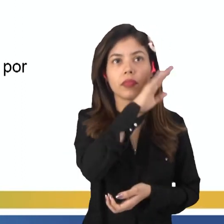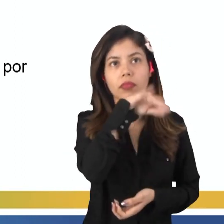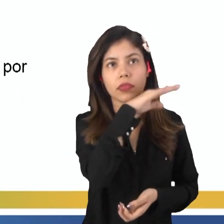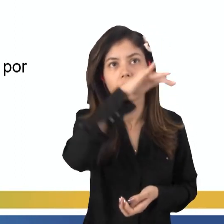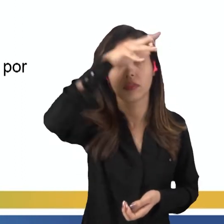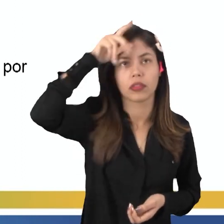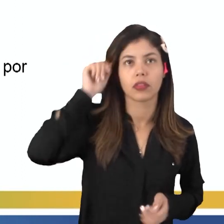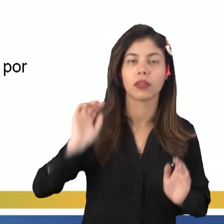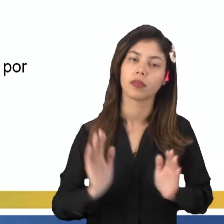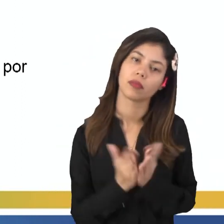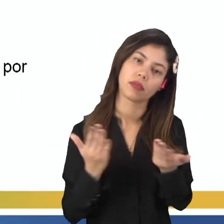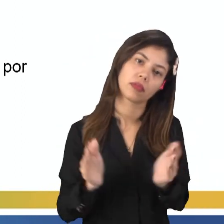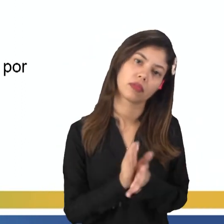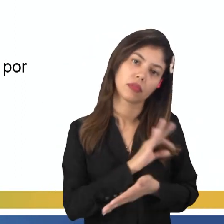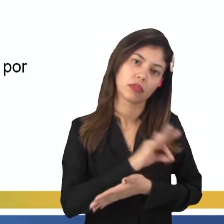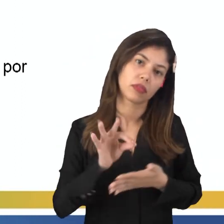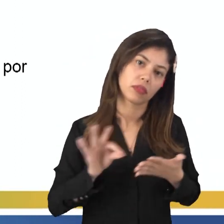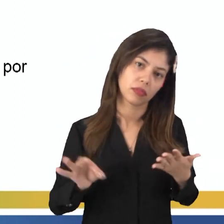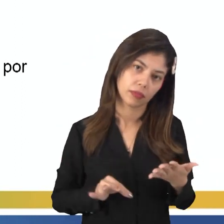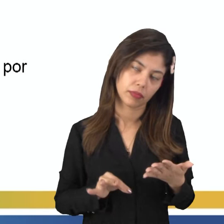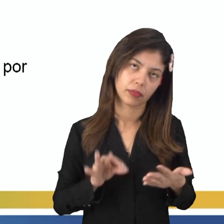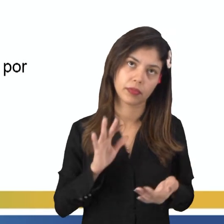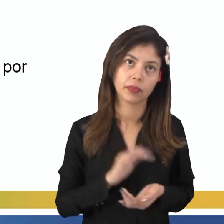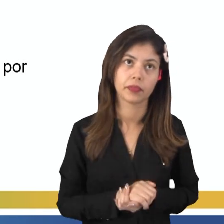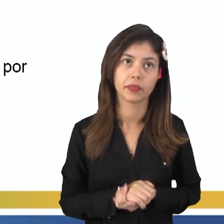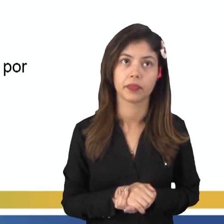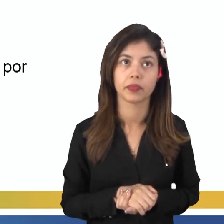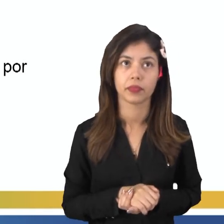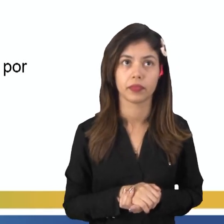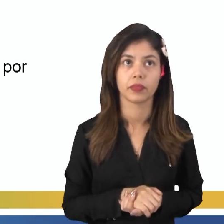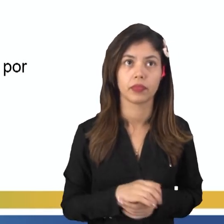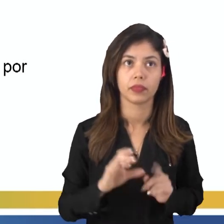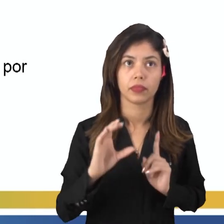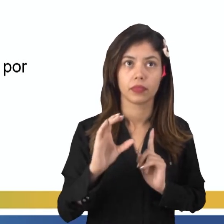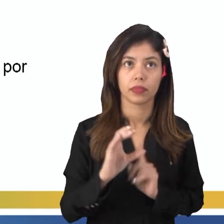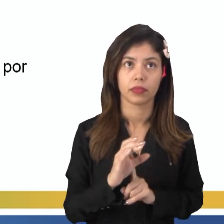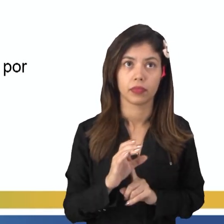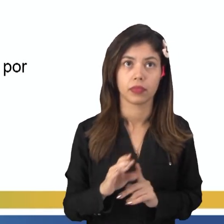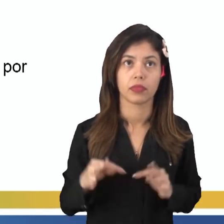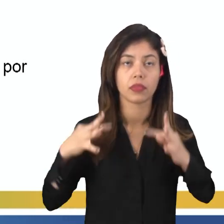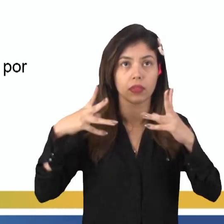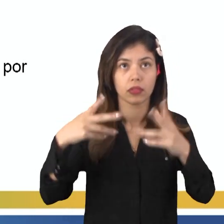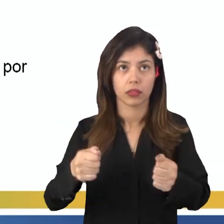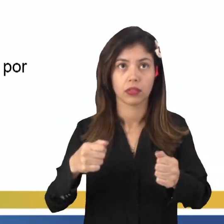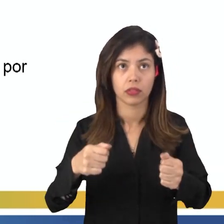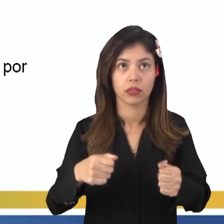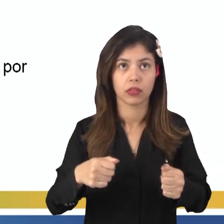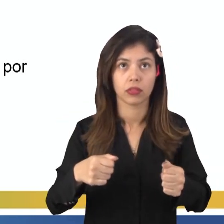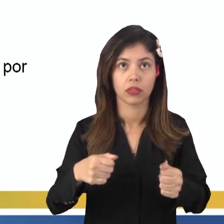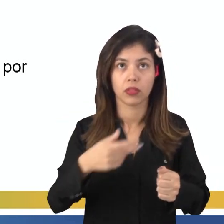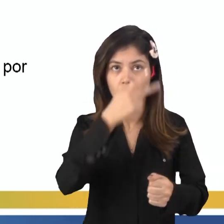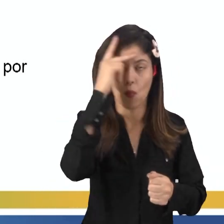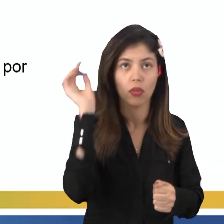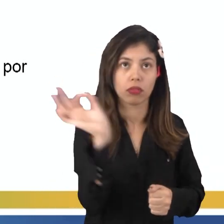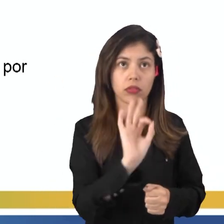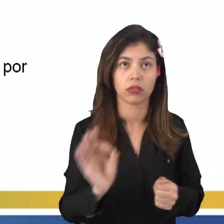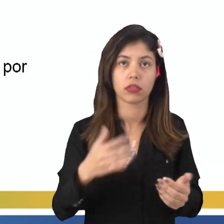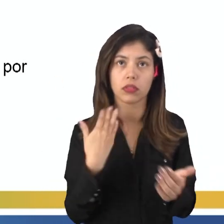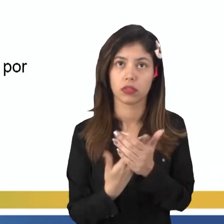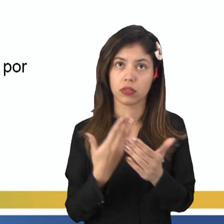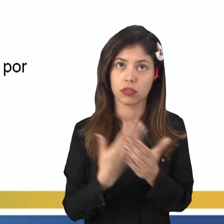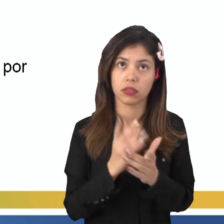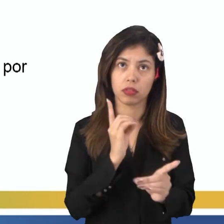B. A fauna da Amazônia é pobre em diversidade. Letra C. Nem